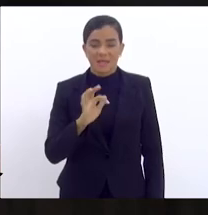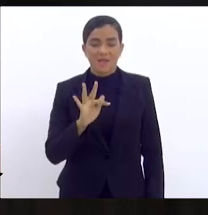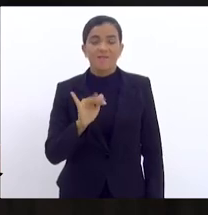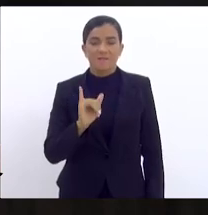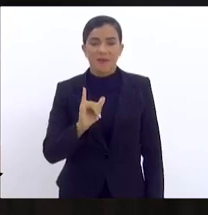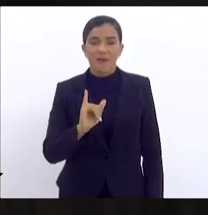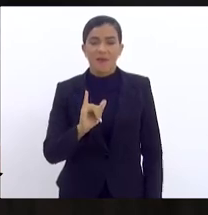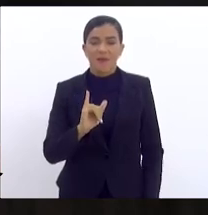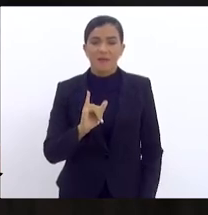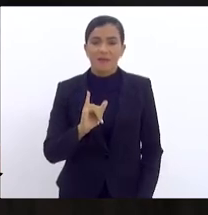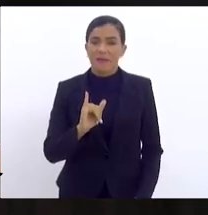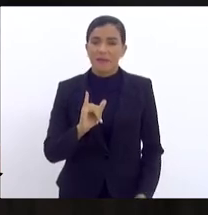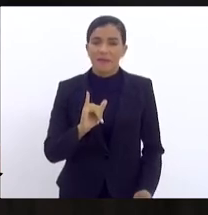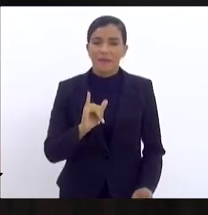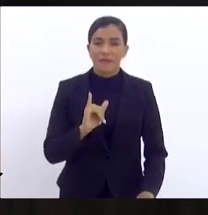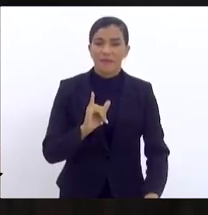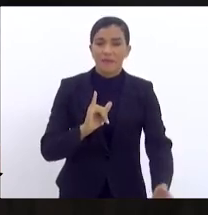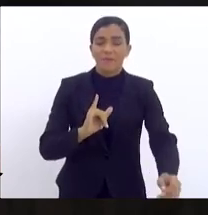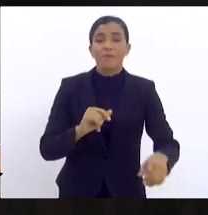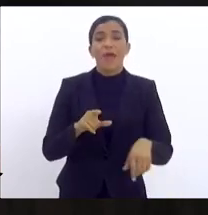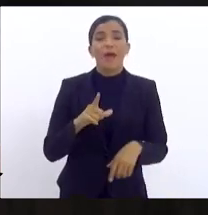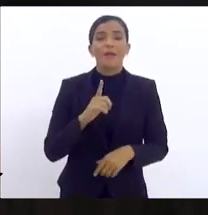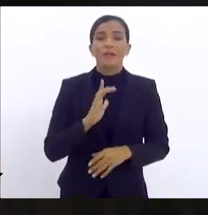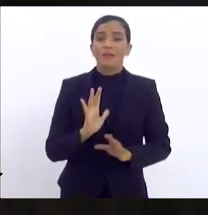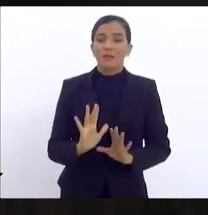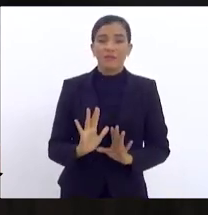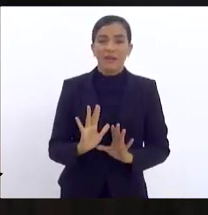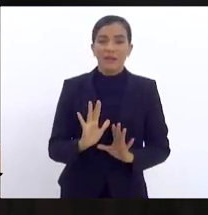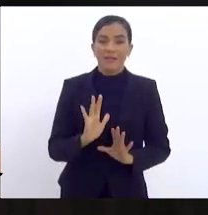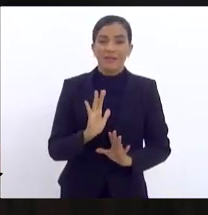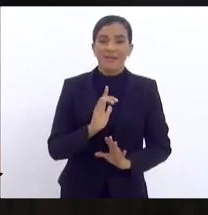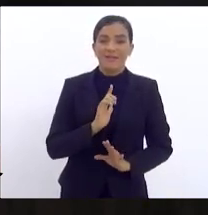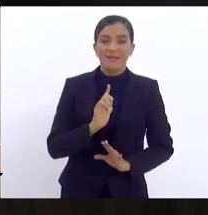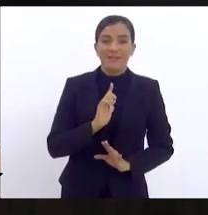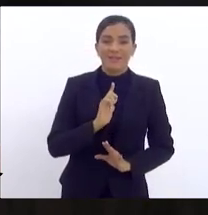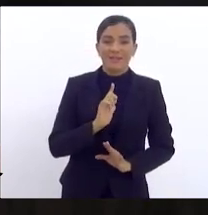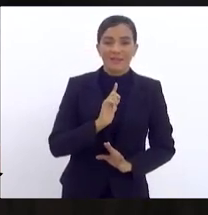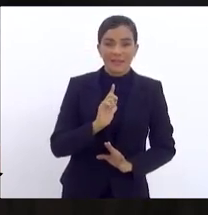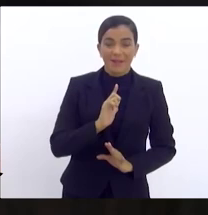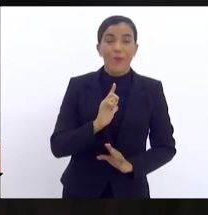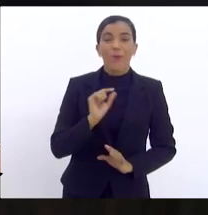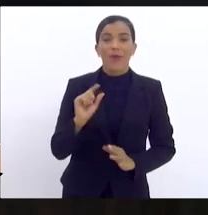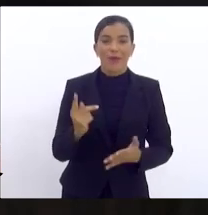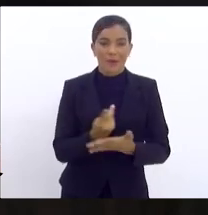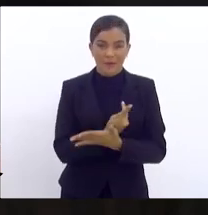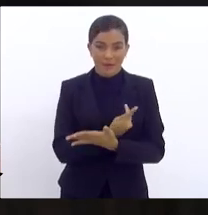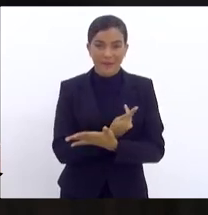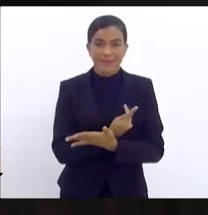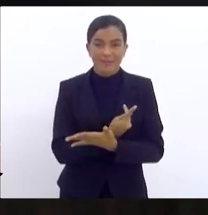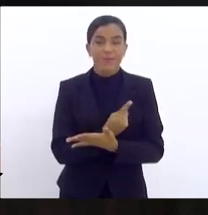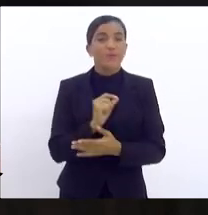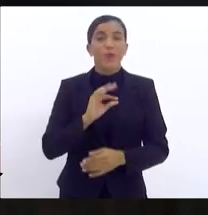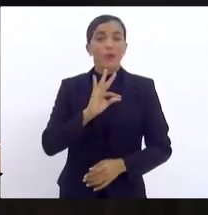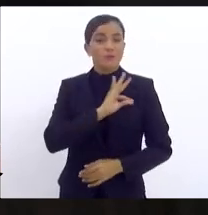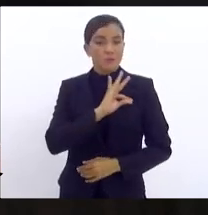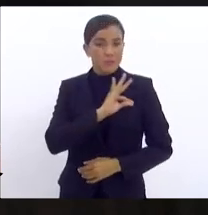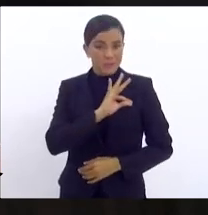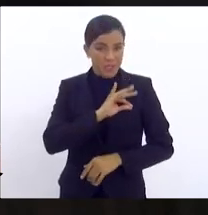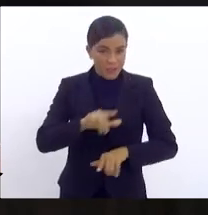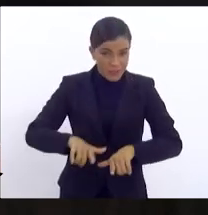pm4 E aí a gente precisa da agilidade nessa questão porque porque o que que acontece nós policiais estão